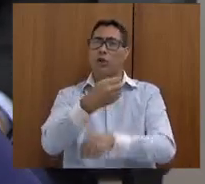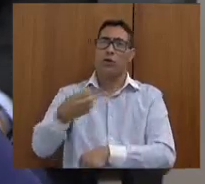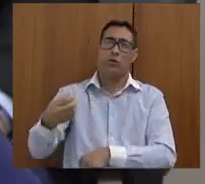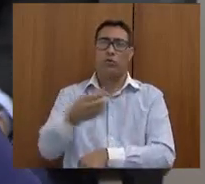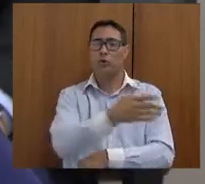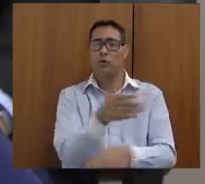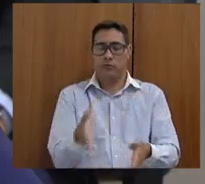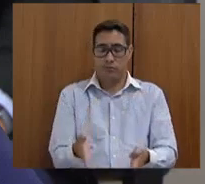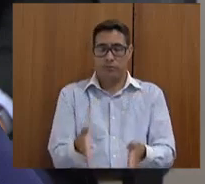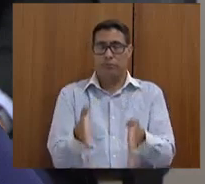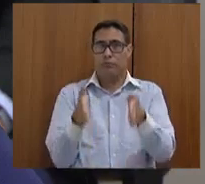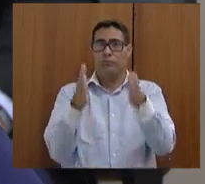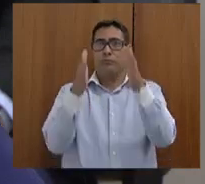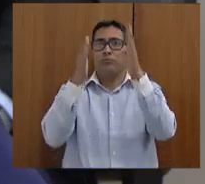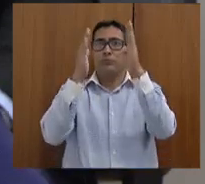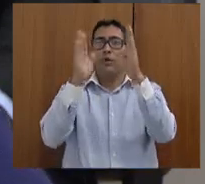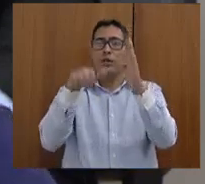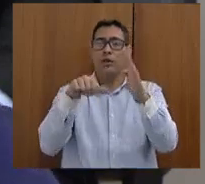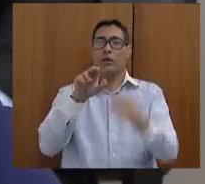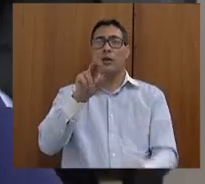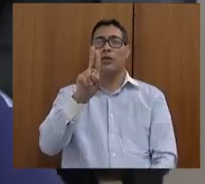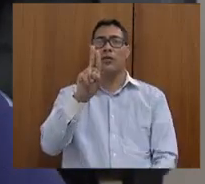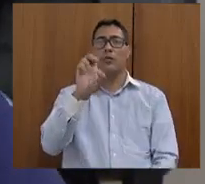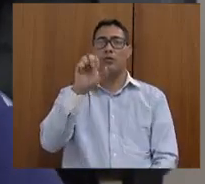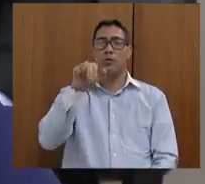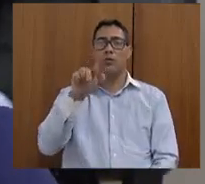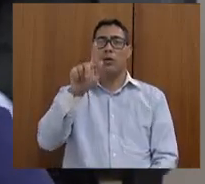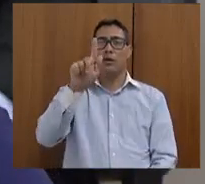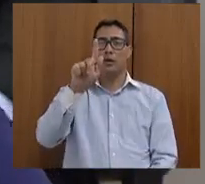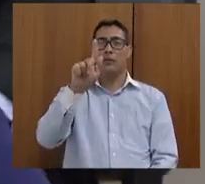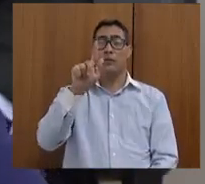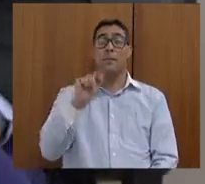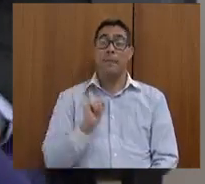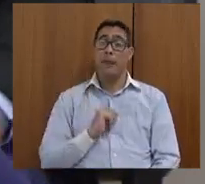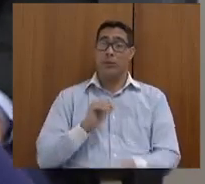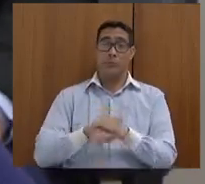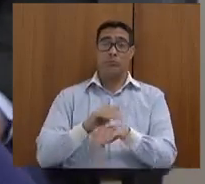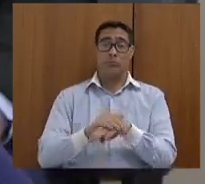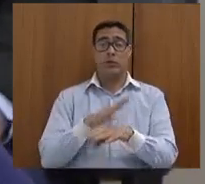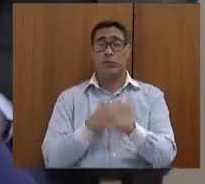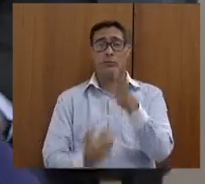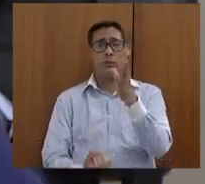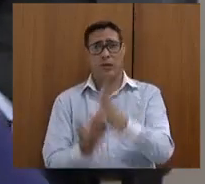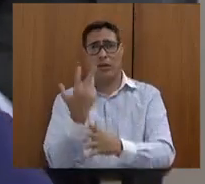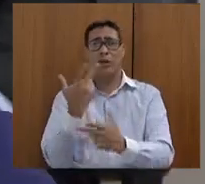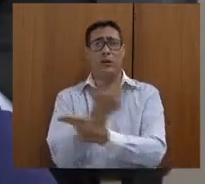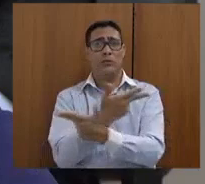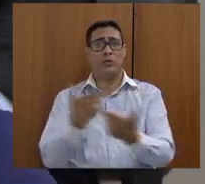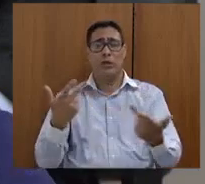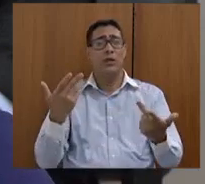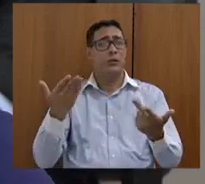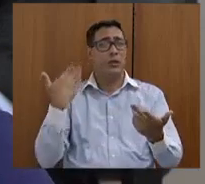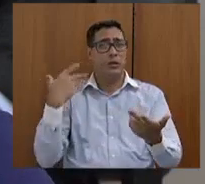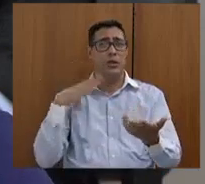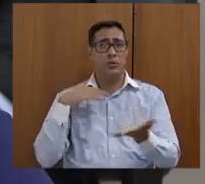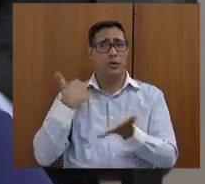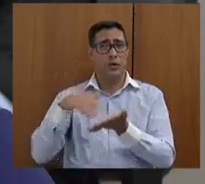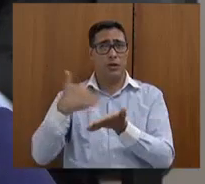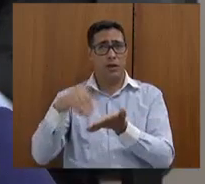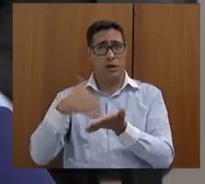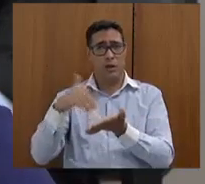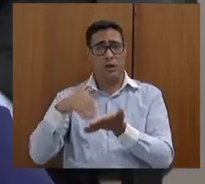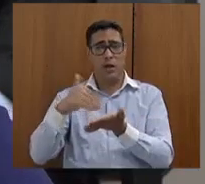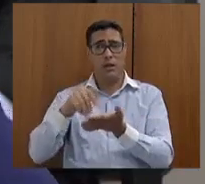da UEMG então Nós criamos na verdade nós tínhamos uma secretaria de educação superior